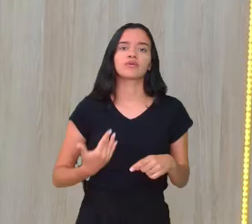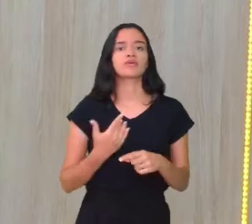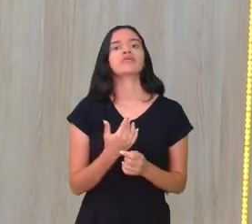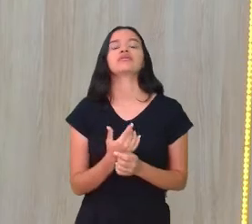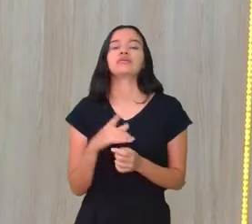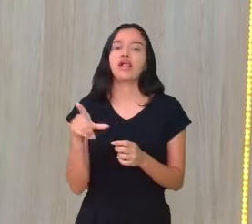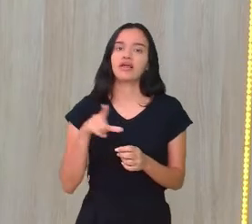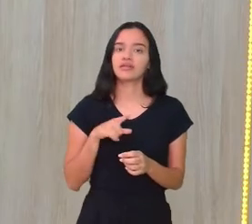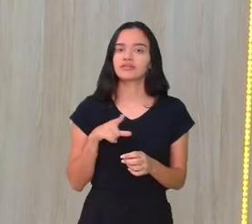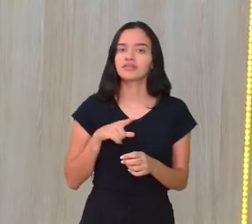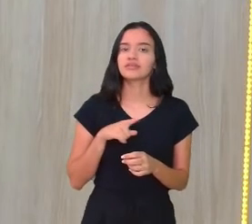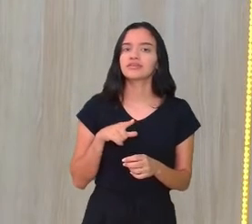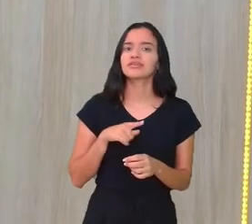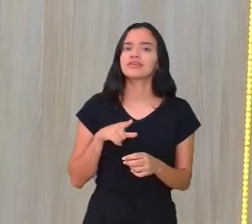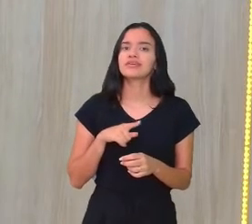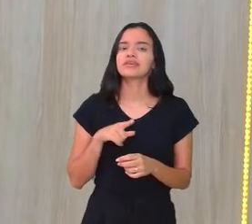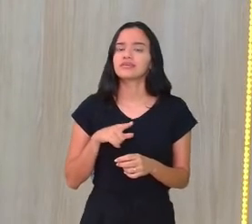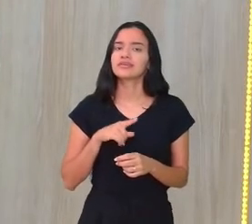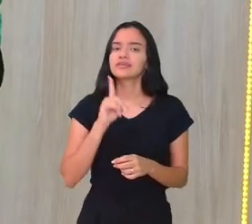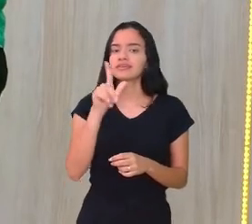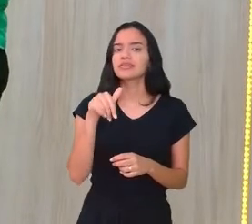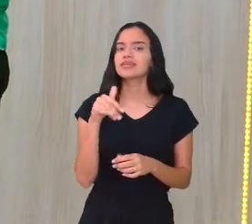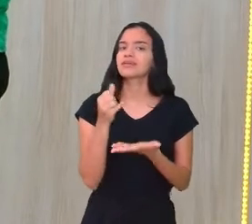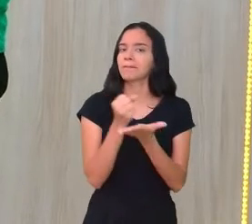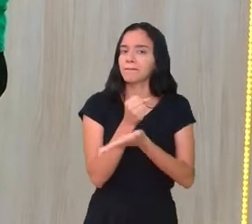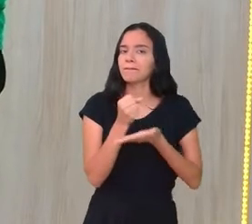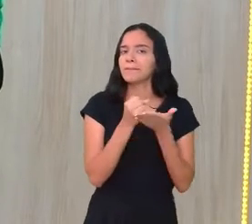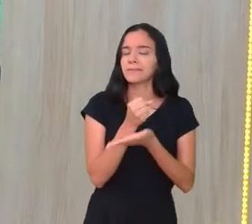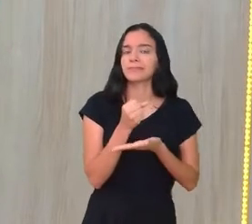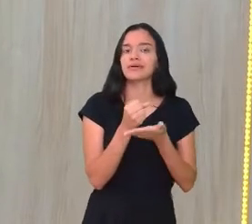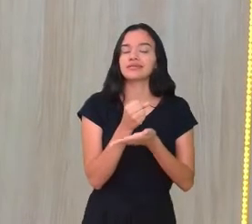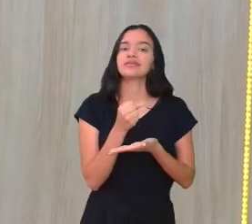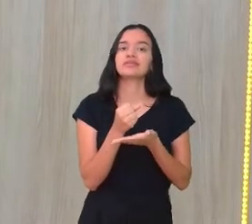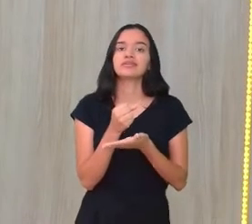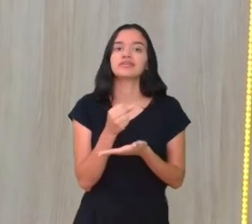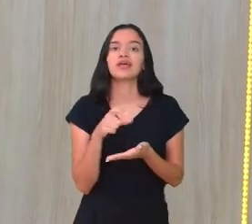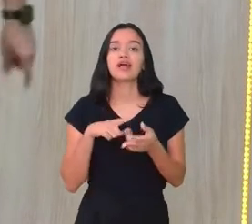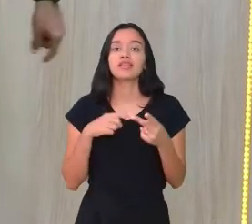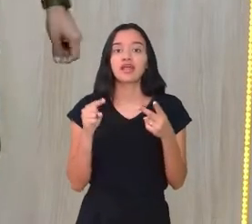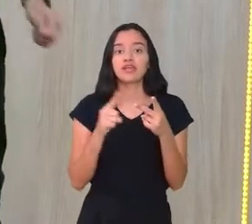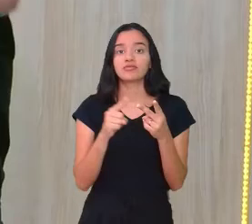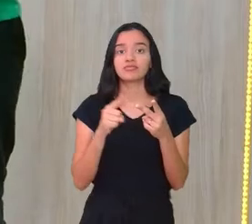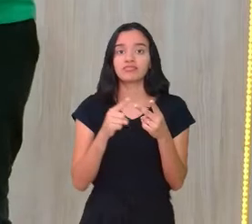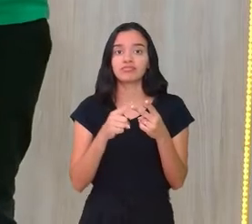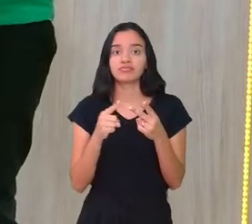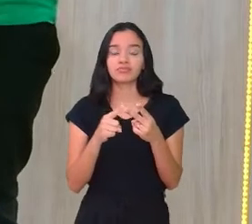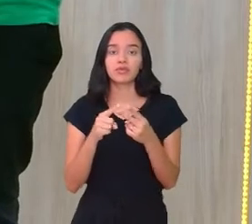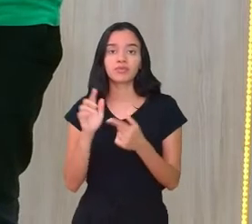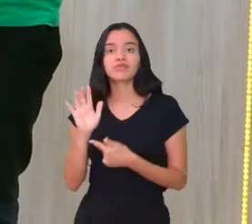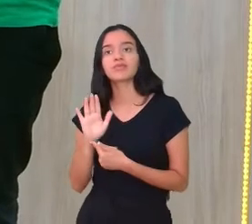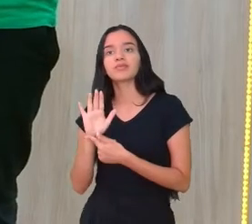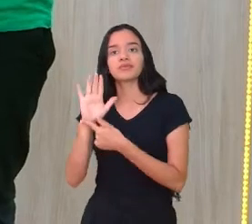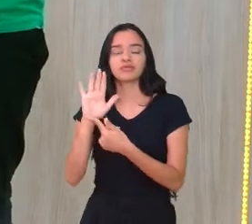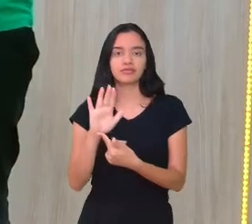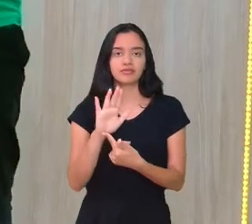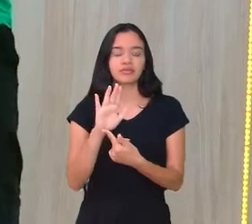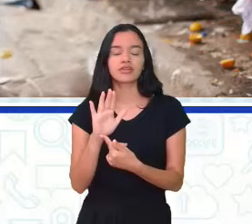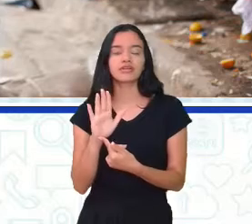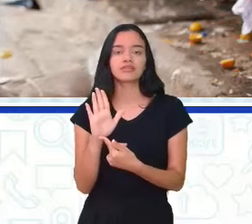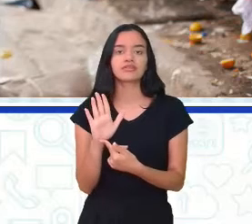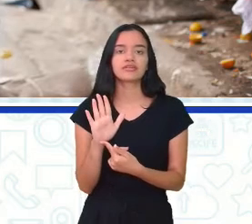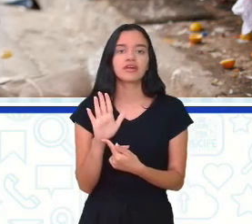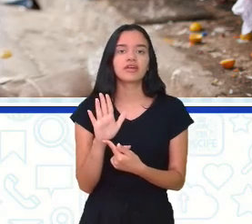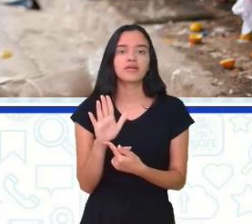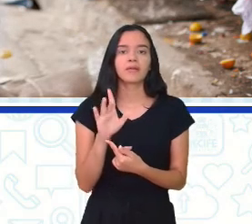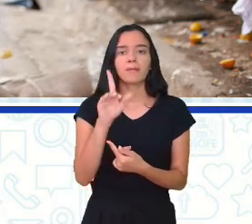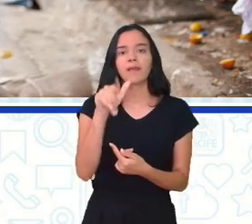as políticas públicas devem se basear, beleza? Tem um segundo tópico aí que vai chegar para vocês, ó.